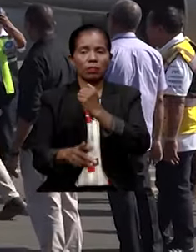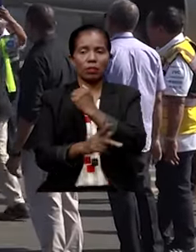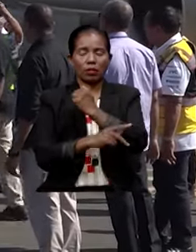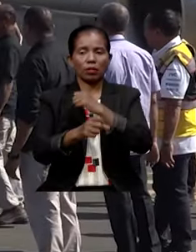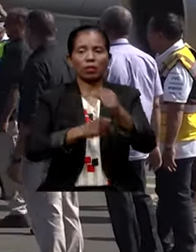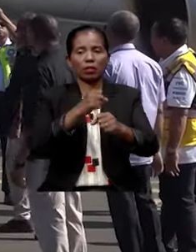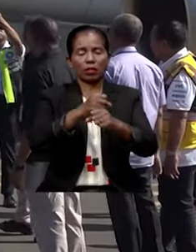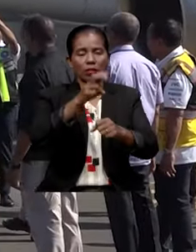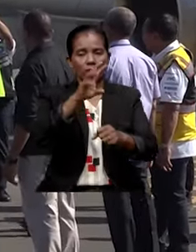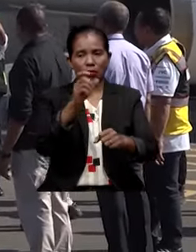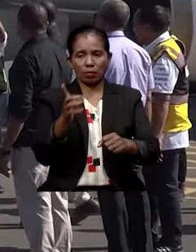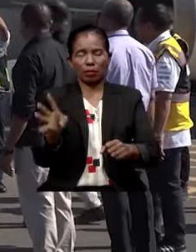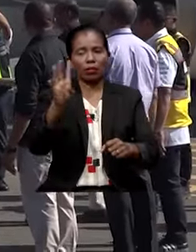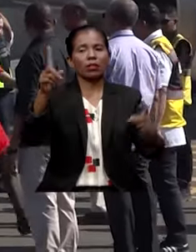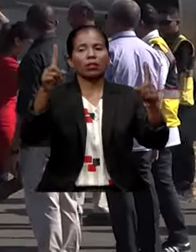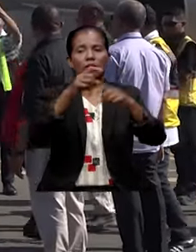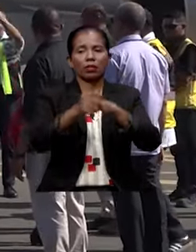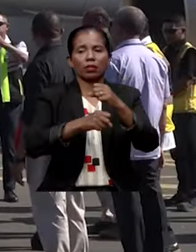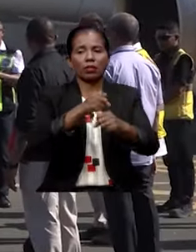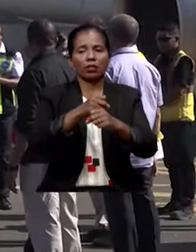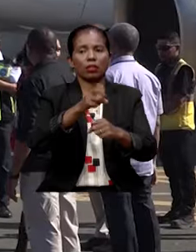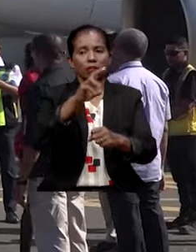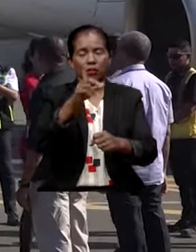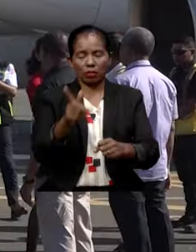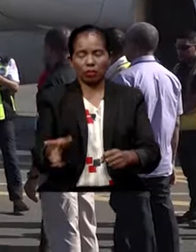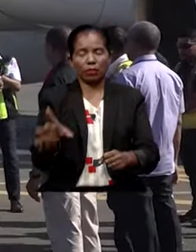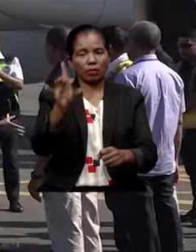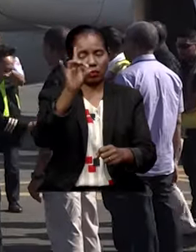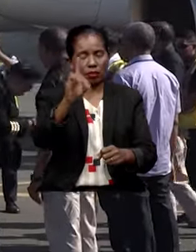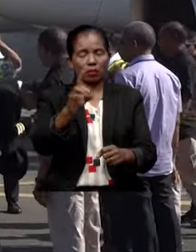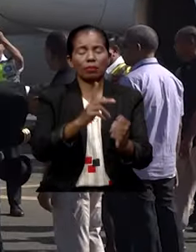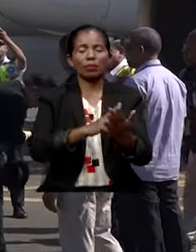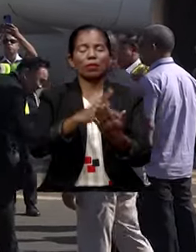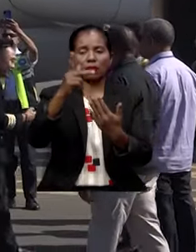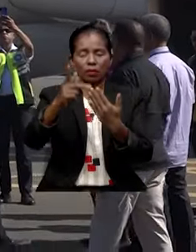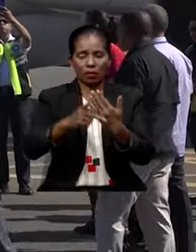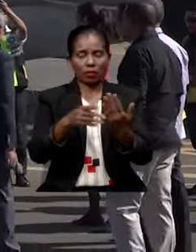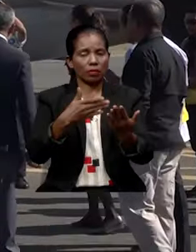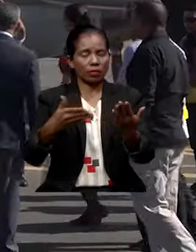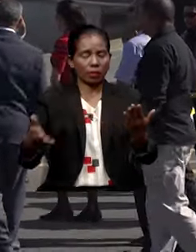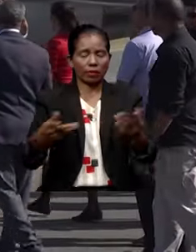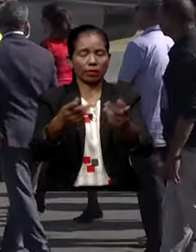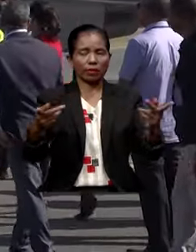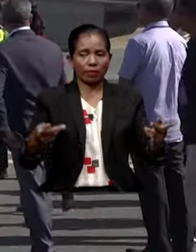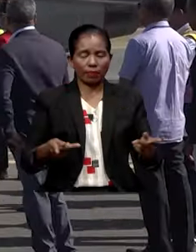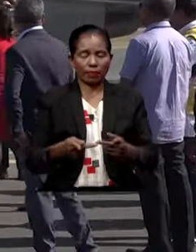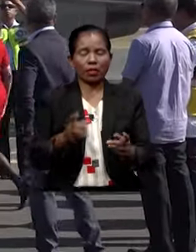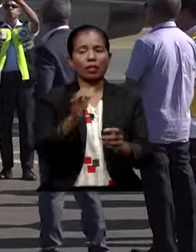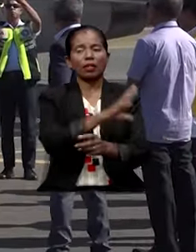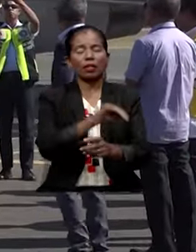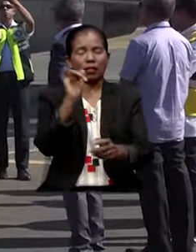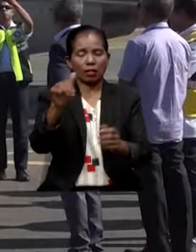Rua Ronesenhat, ou Tina Rihun Rua Ronesenualu, Macaneson, programa de habilitação patrimônio no turismo, no acordo ida com